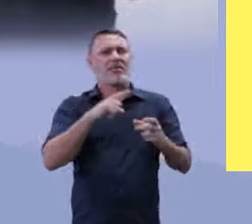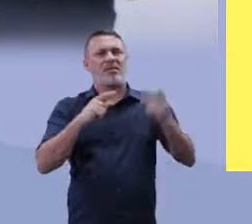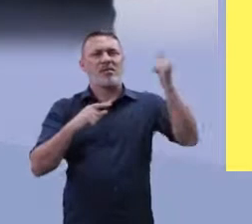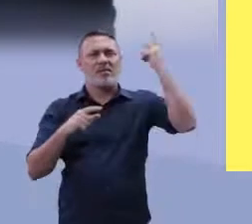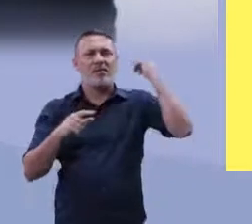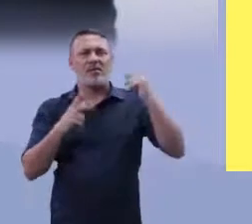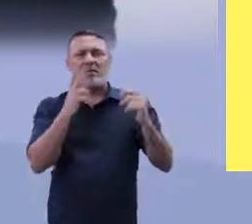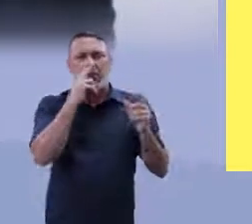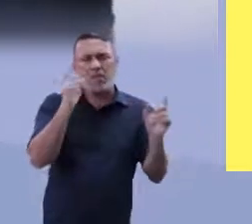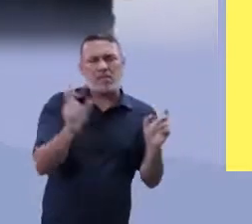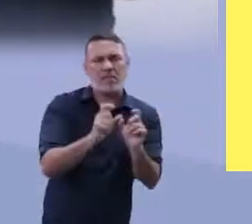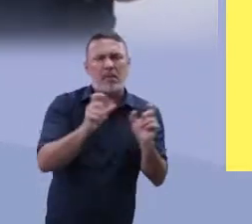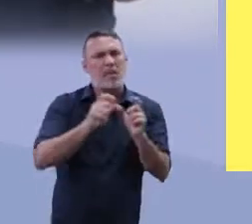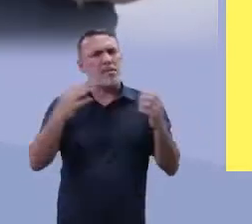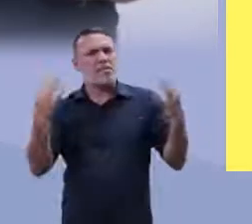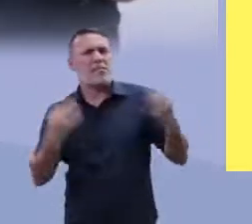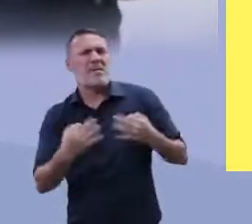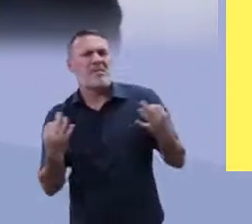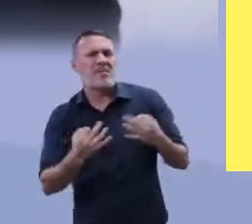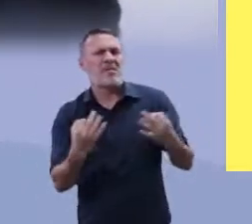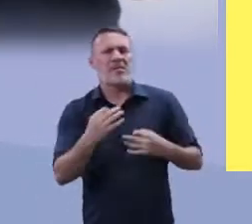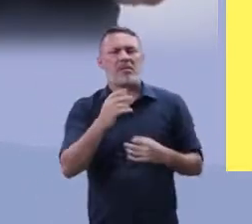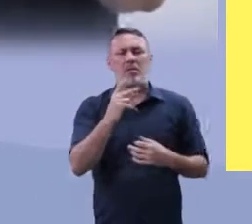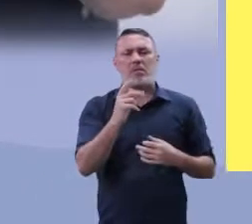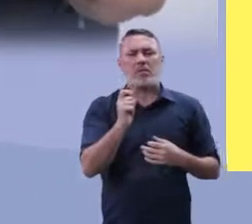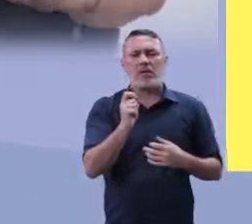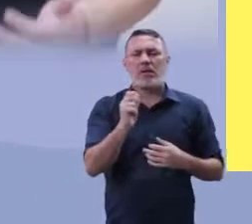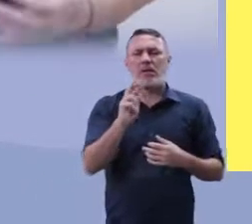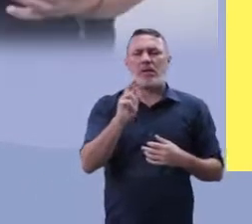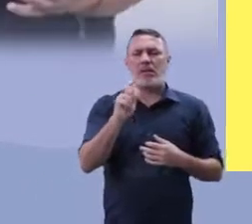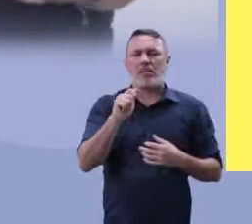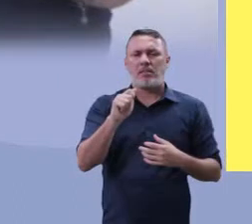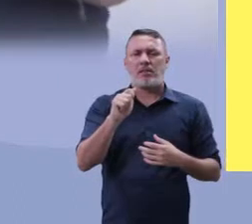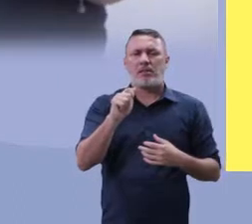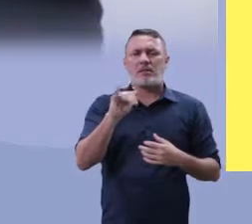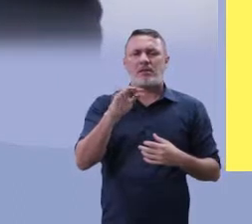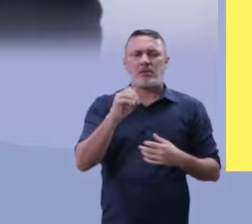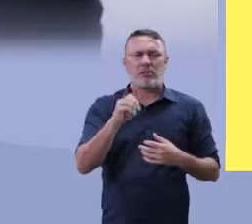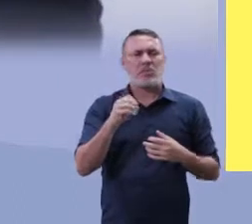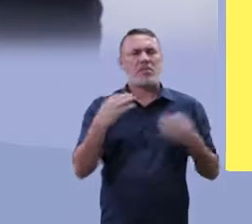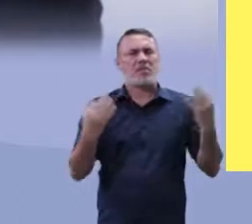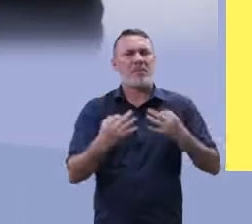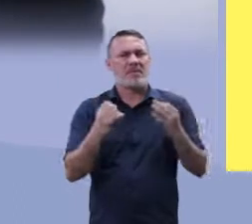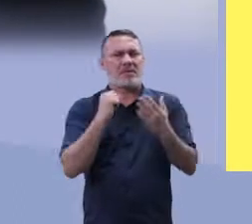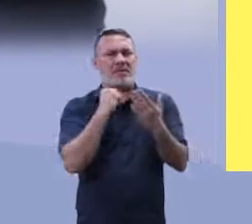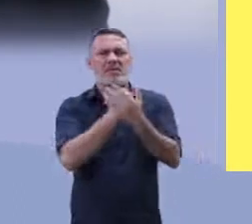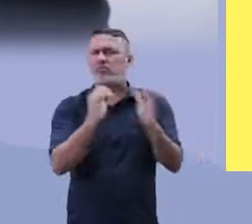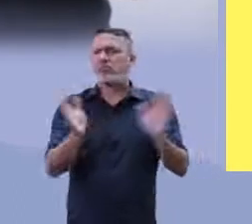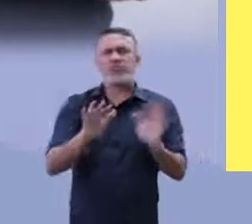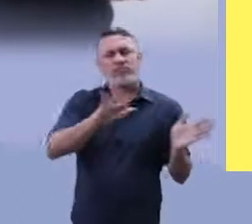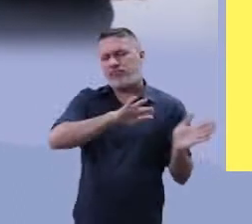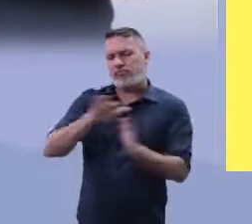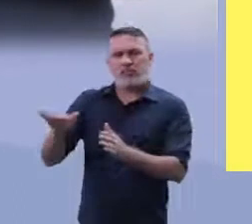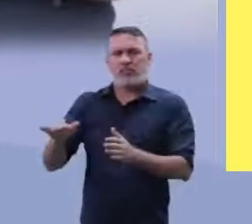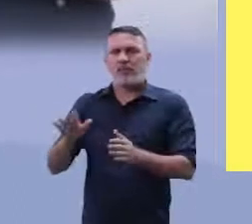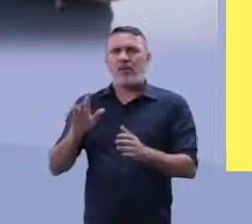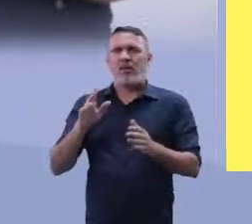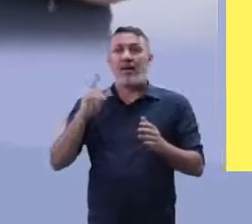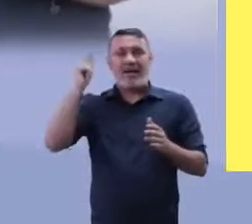parnasianismo cheio de métrica perfeita, com simbolismo todo envolto